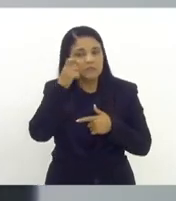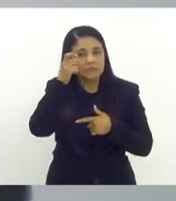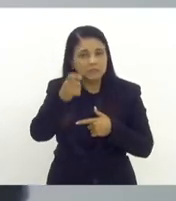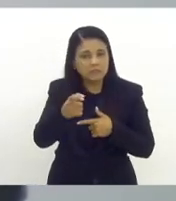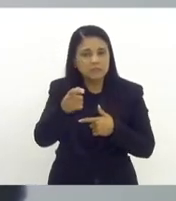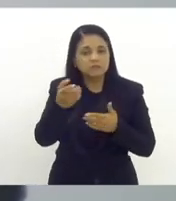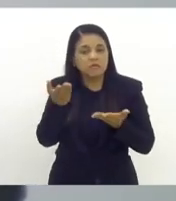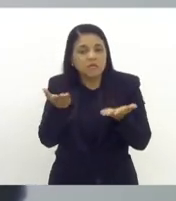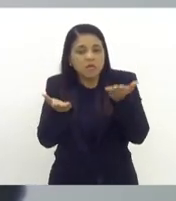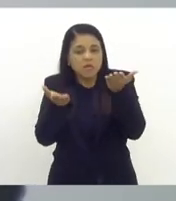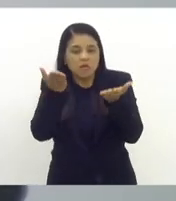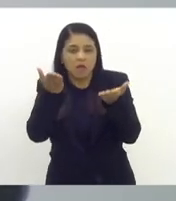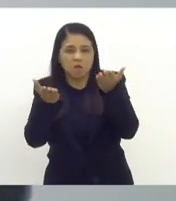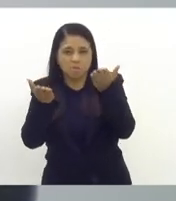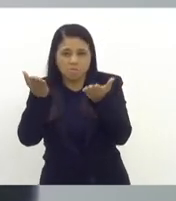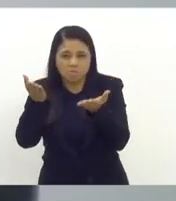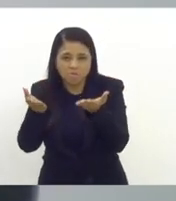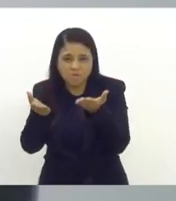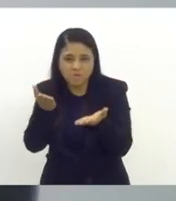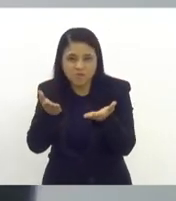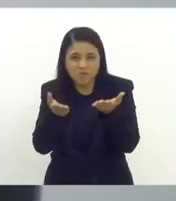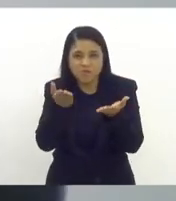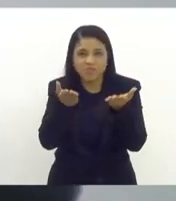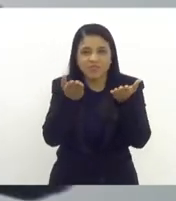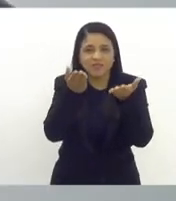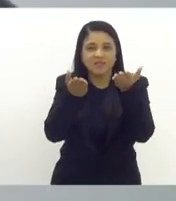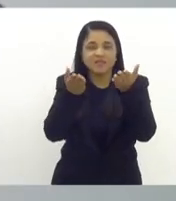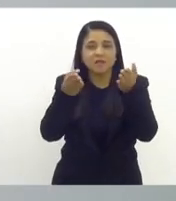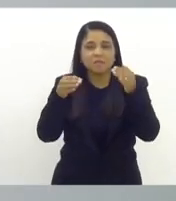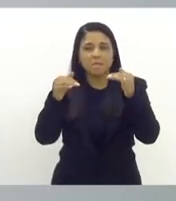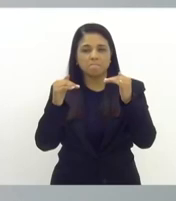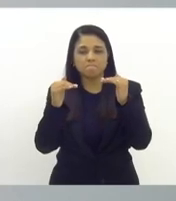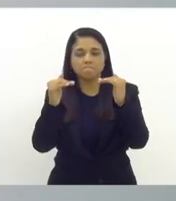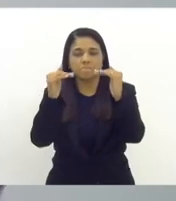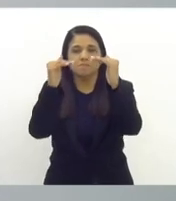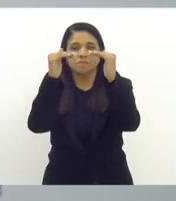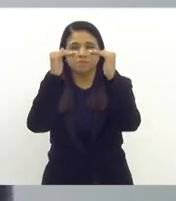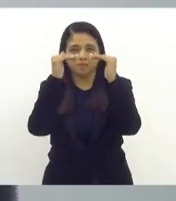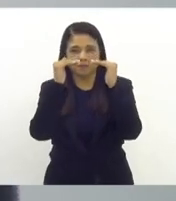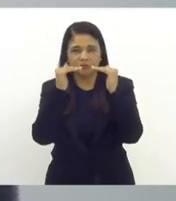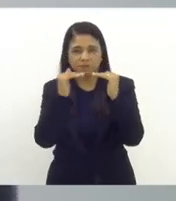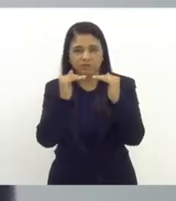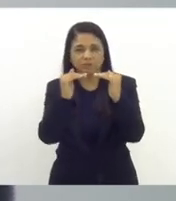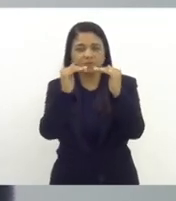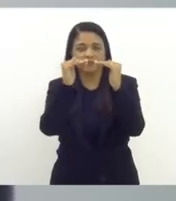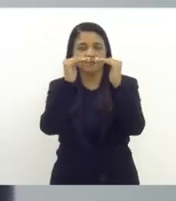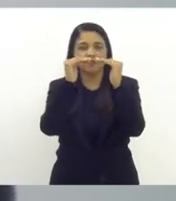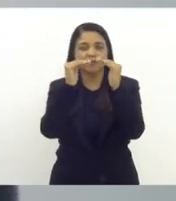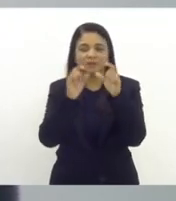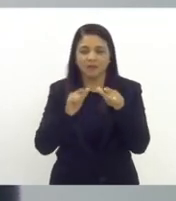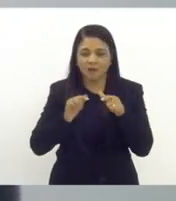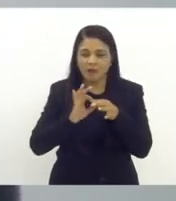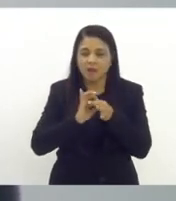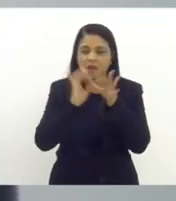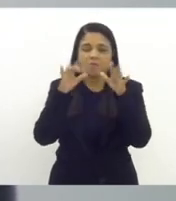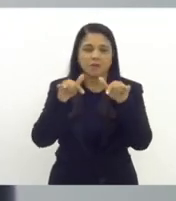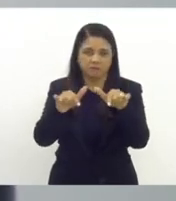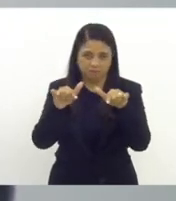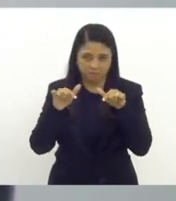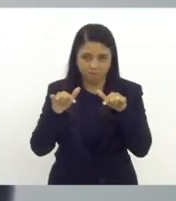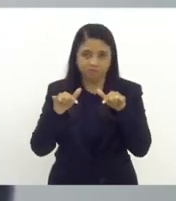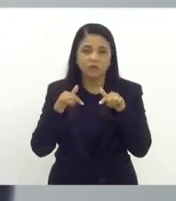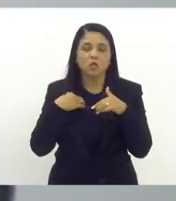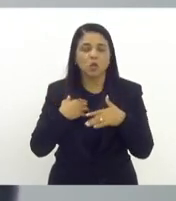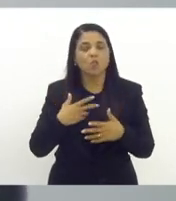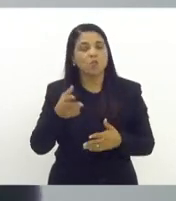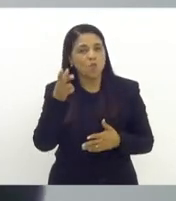e deu uma né na quando fala assim uma padronização nos deferimentos então eu tô atento ao que foi dito aqui